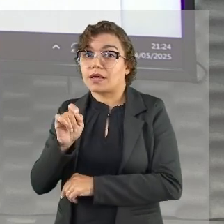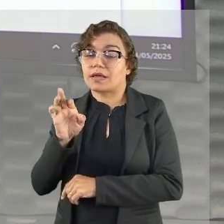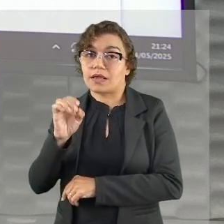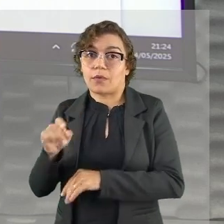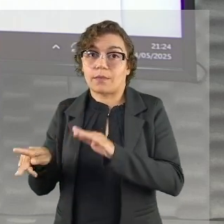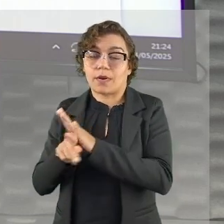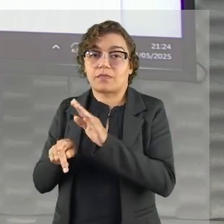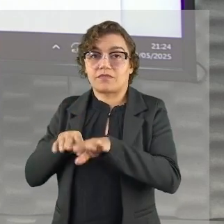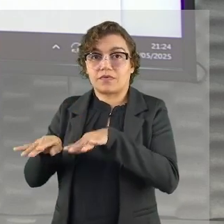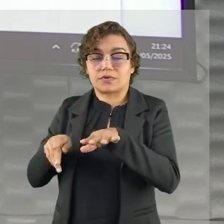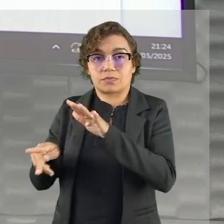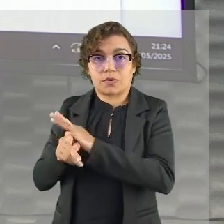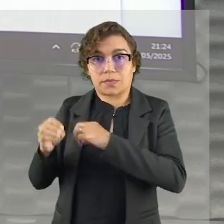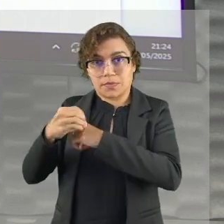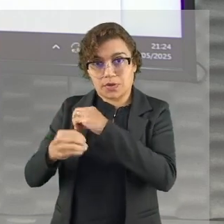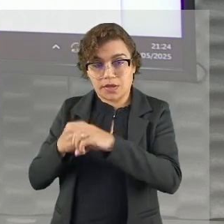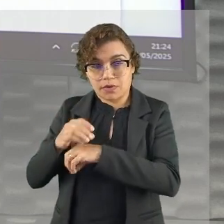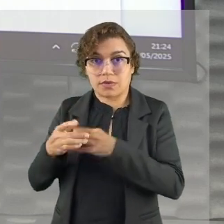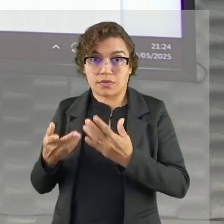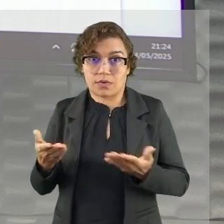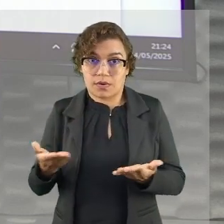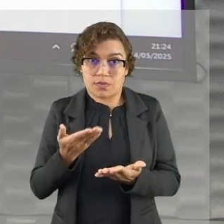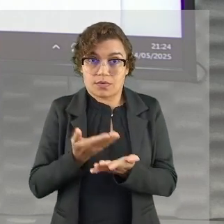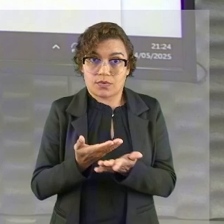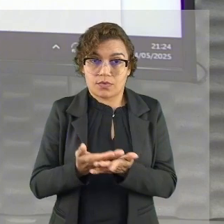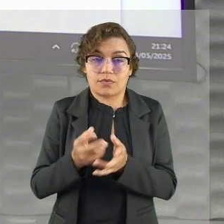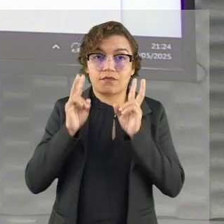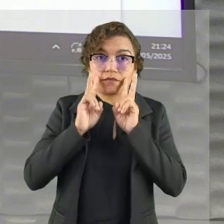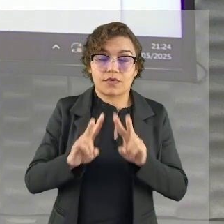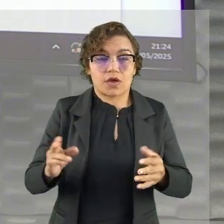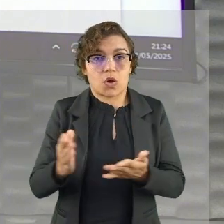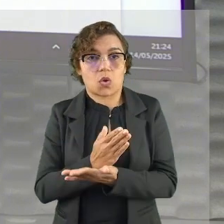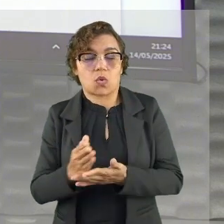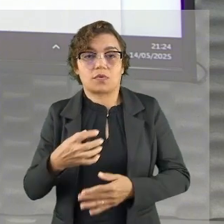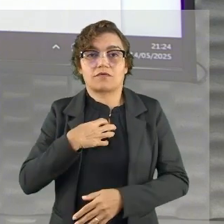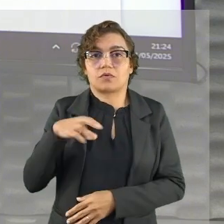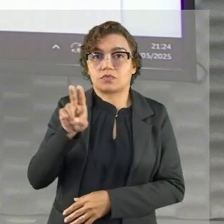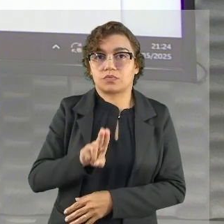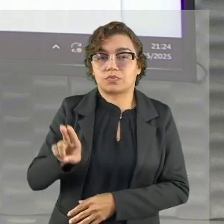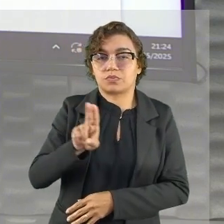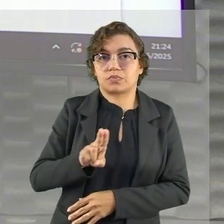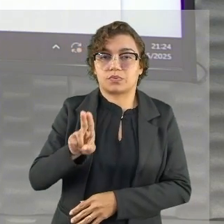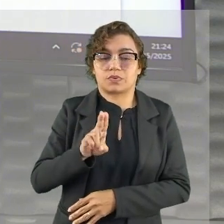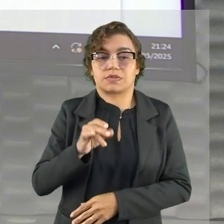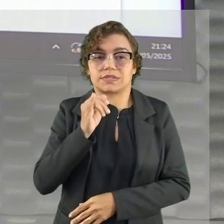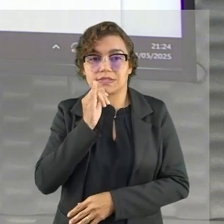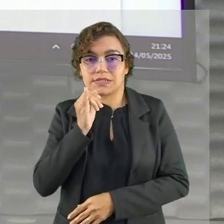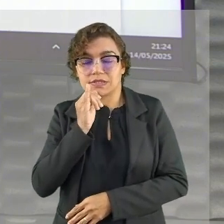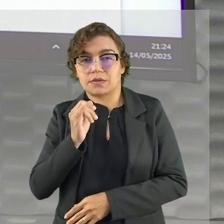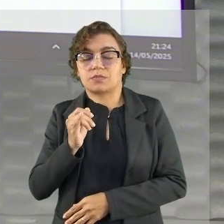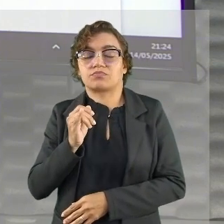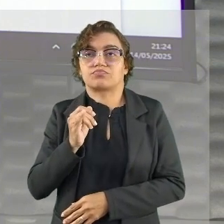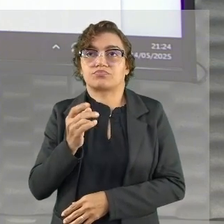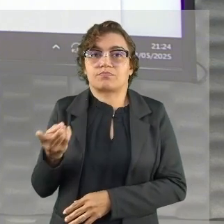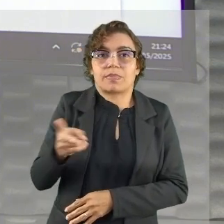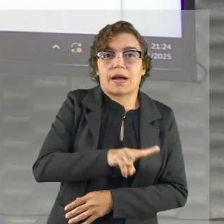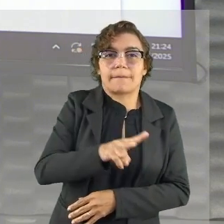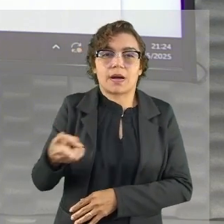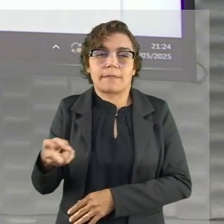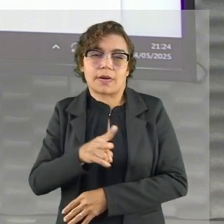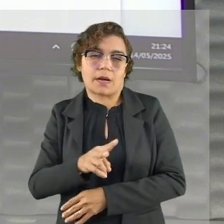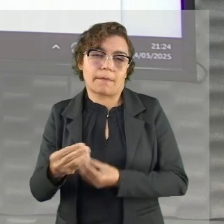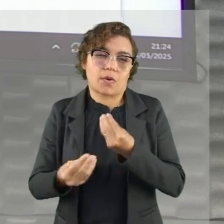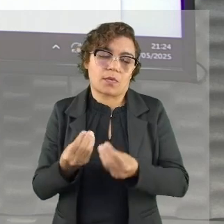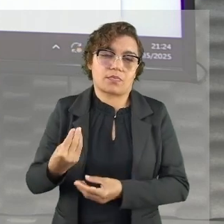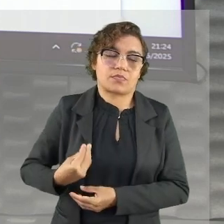das moléculas. Nessa aula, veremos algumas aplicações de transmissão de calor no cotidiano.